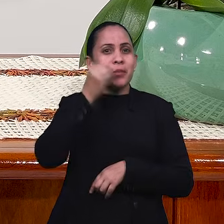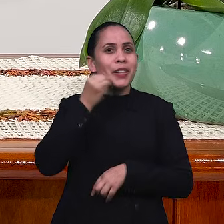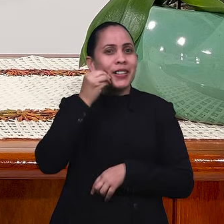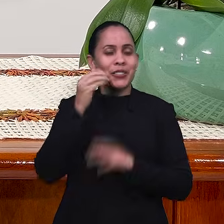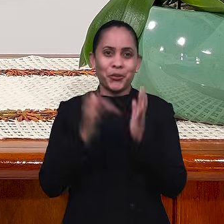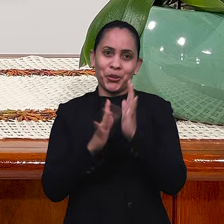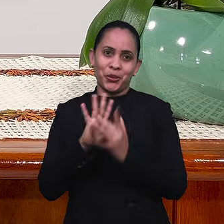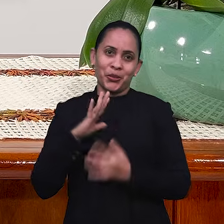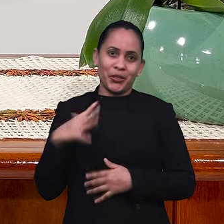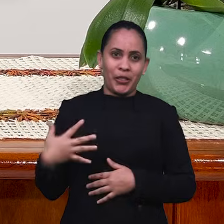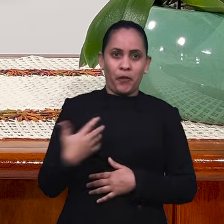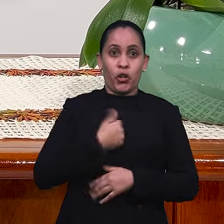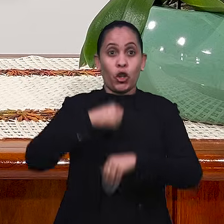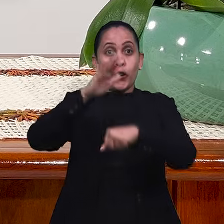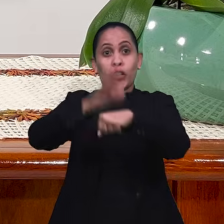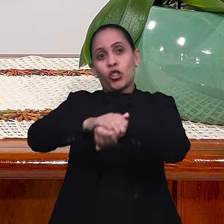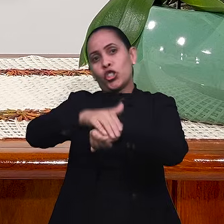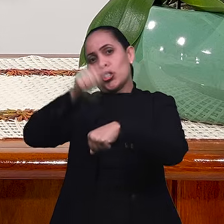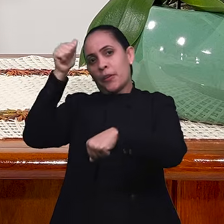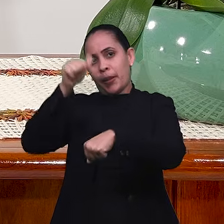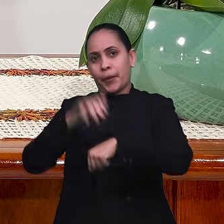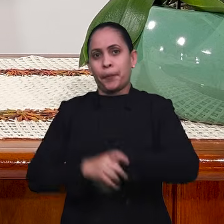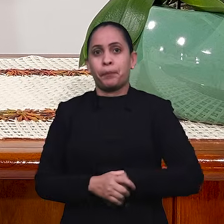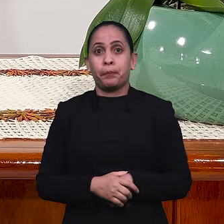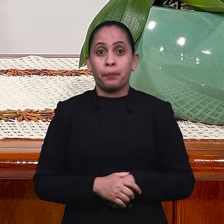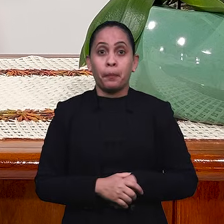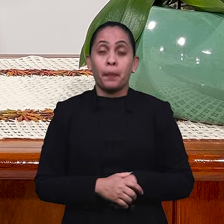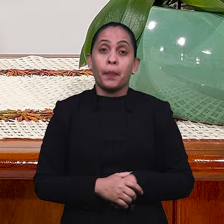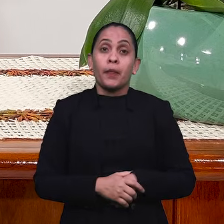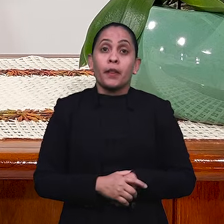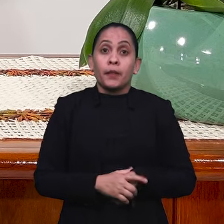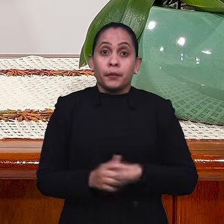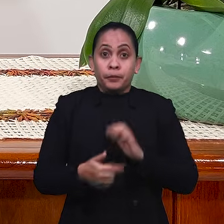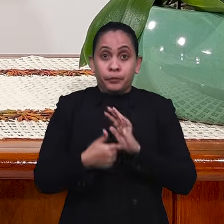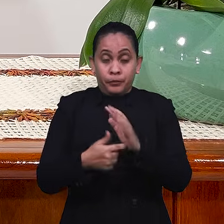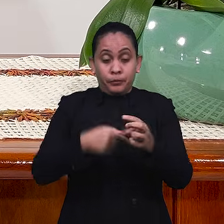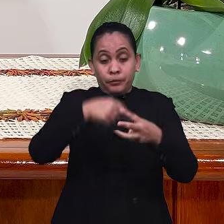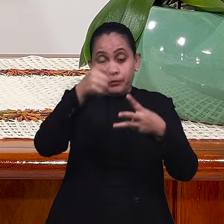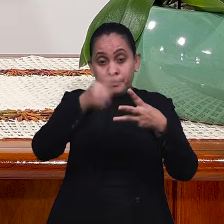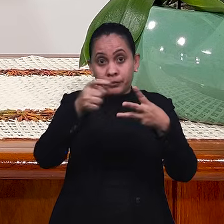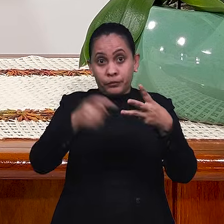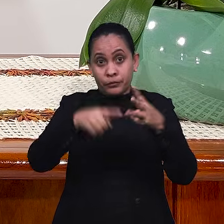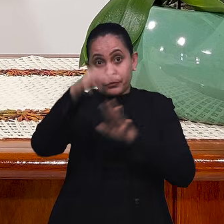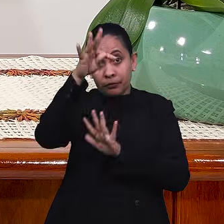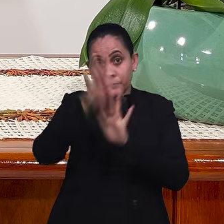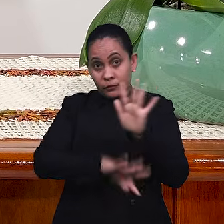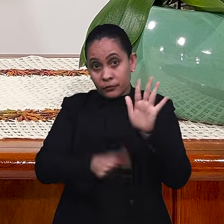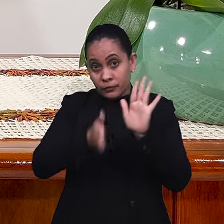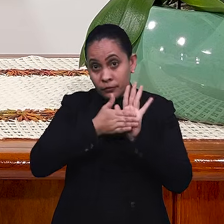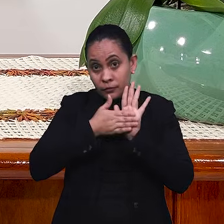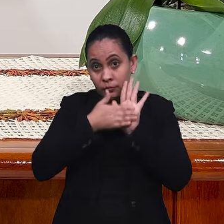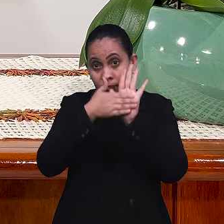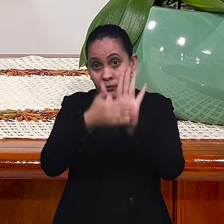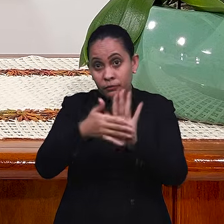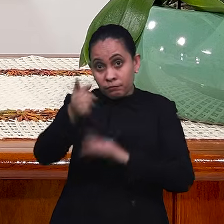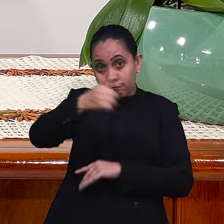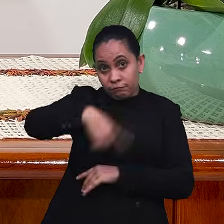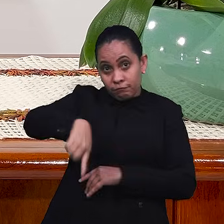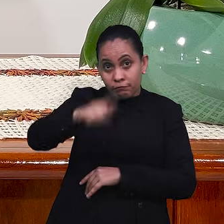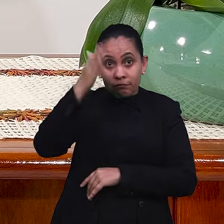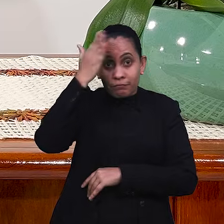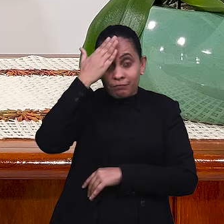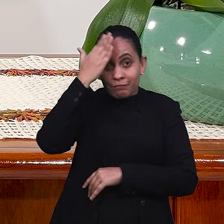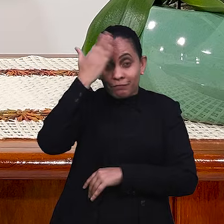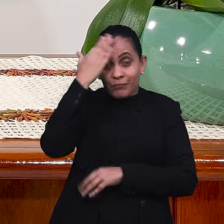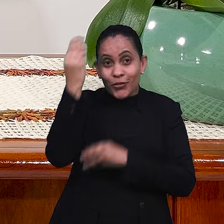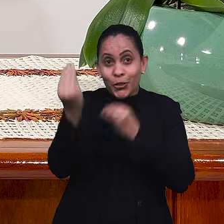Salvador e ali foi o chamado. Eu separei aqui 3 textos, somente para os irmãos